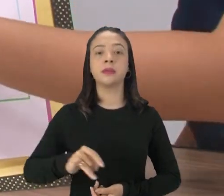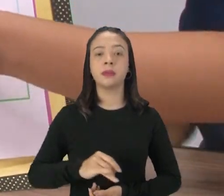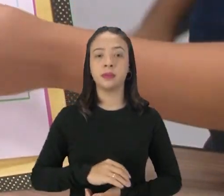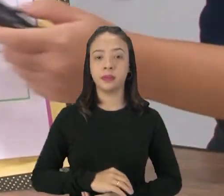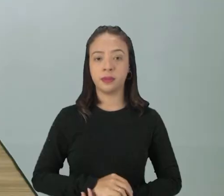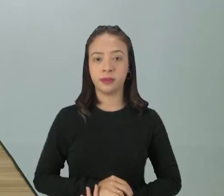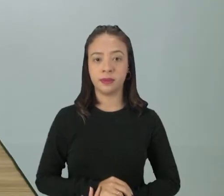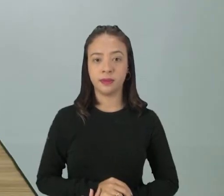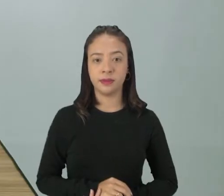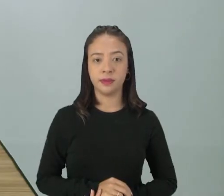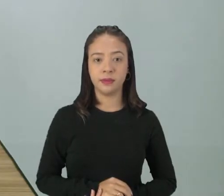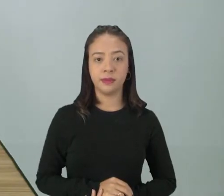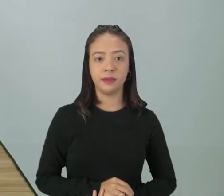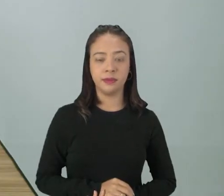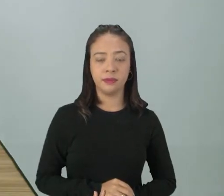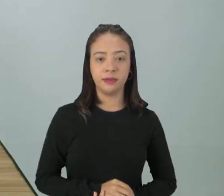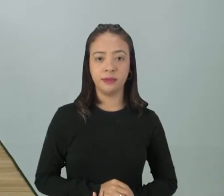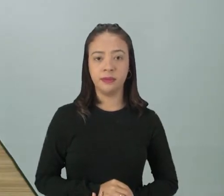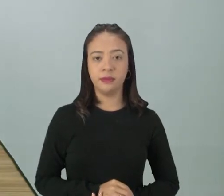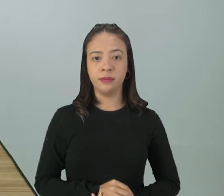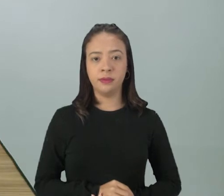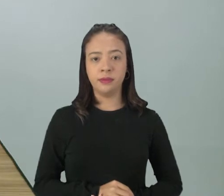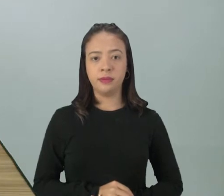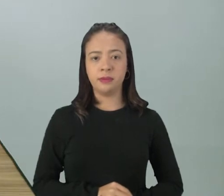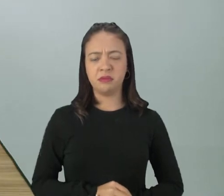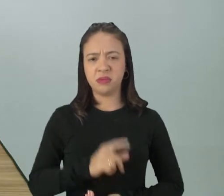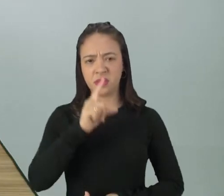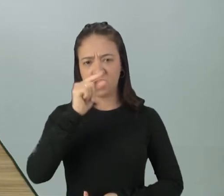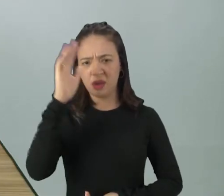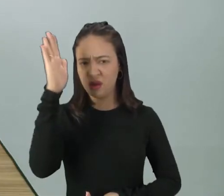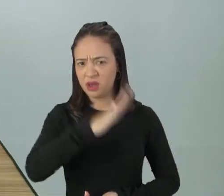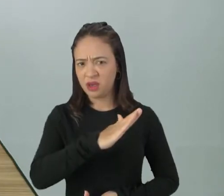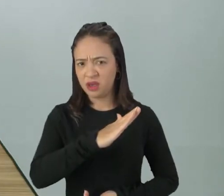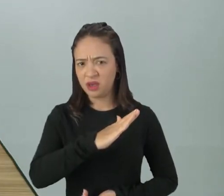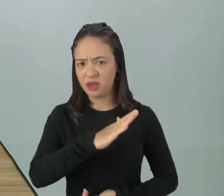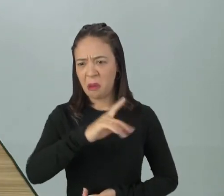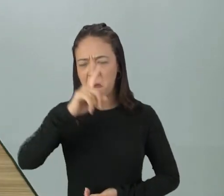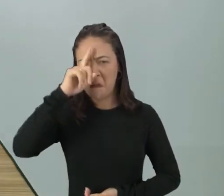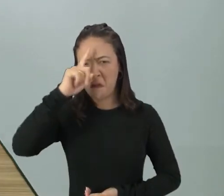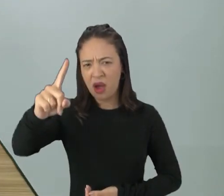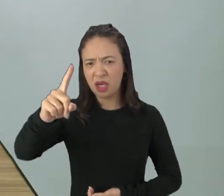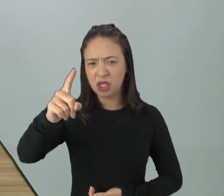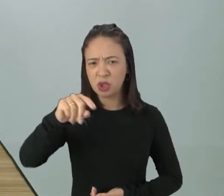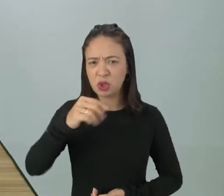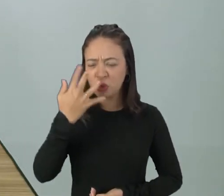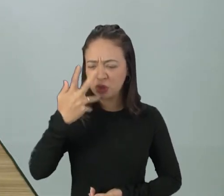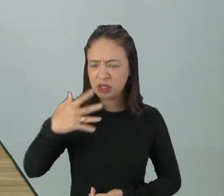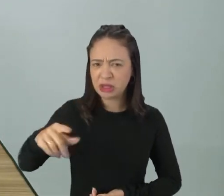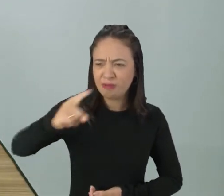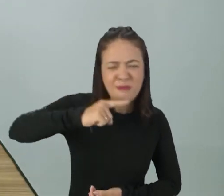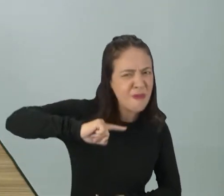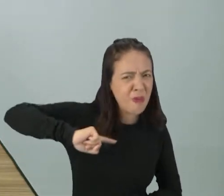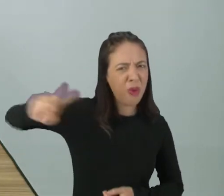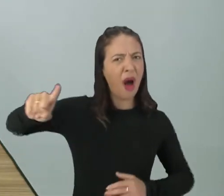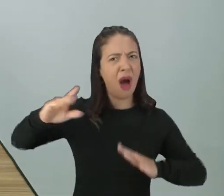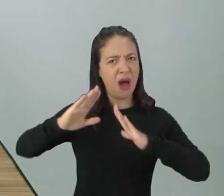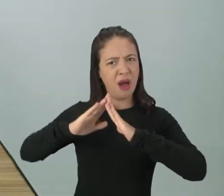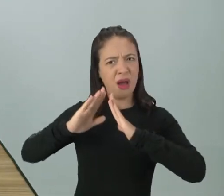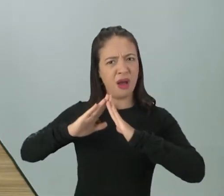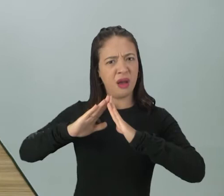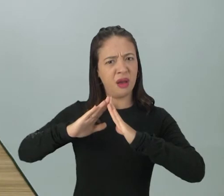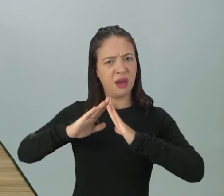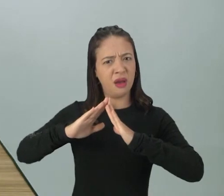sua casa. A bruxa má expulsou, tirou as crianças lá da casa